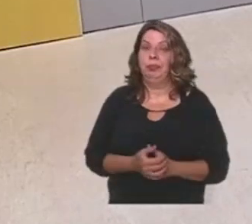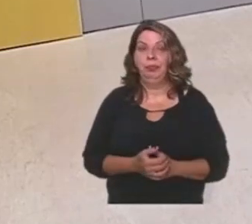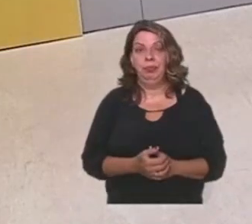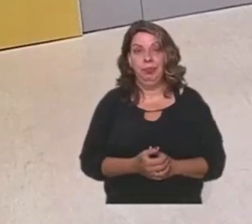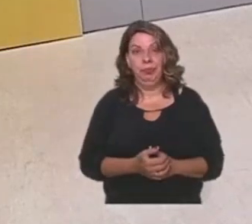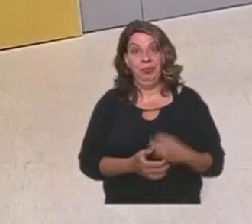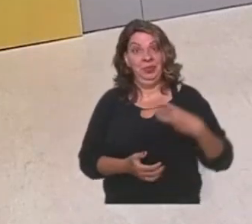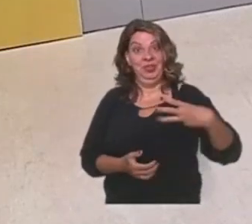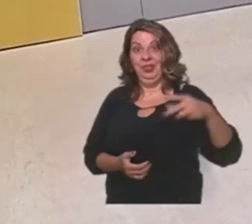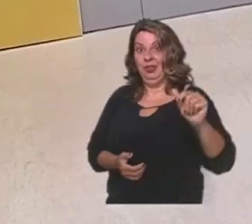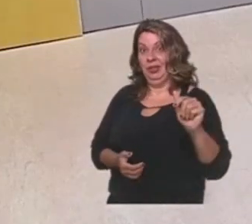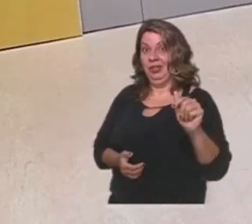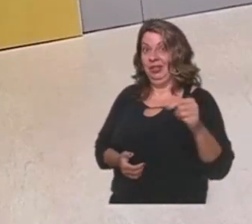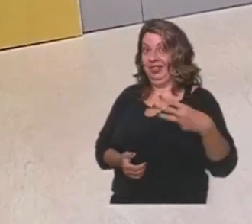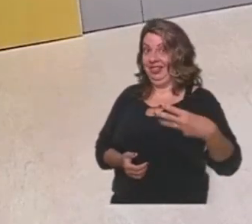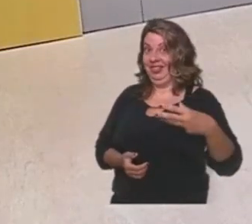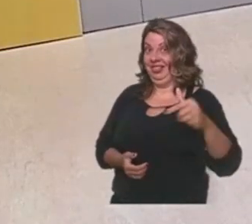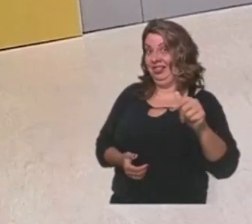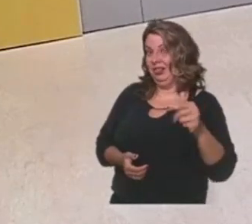ó,